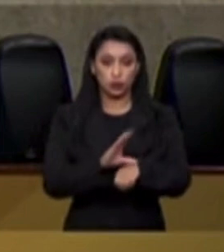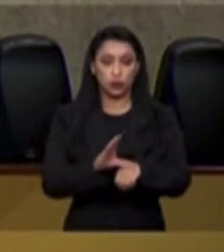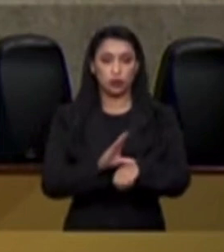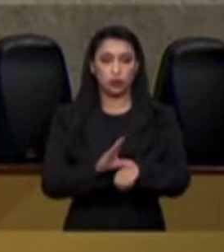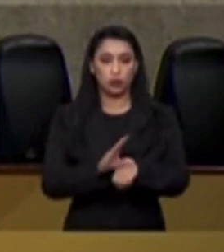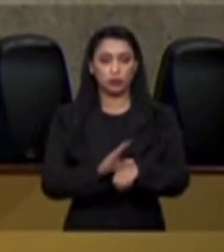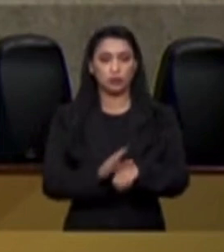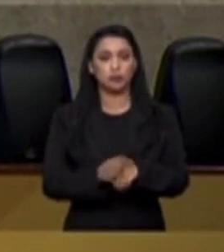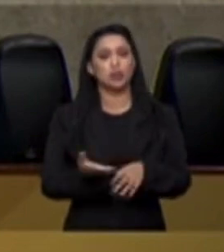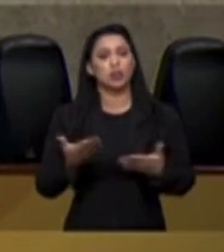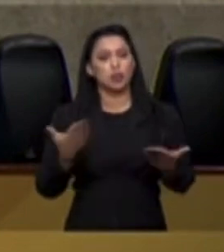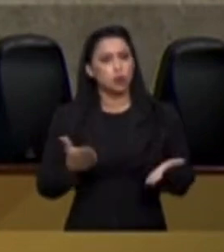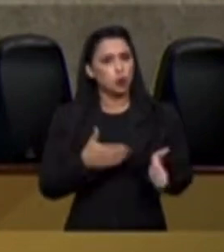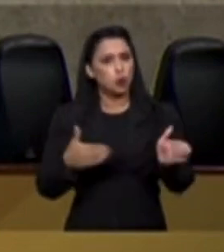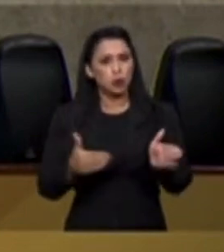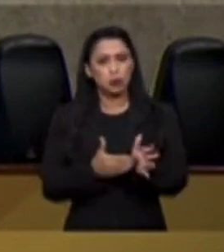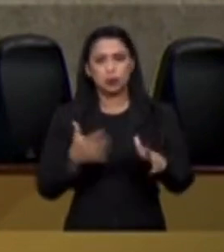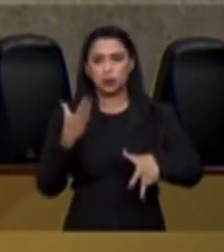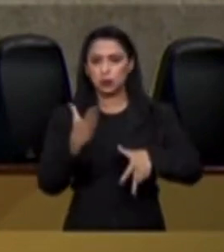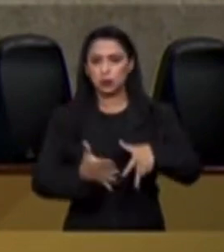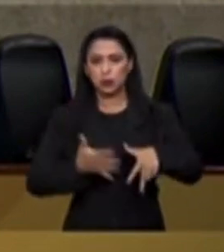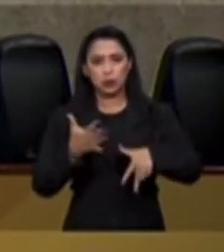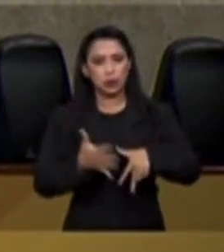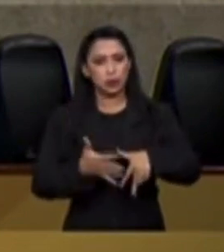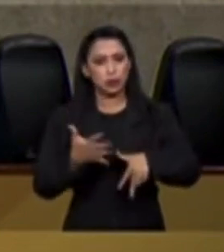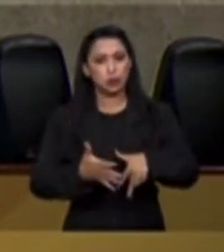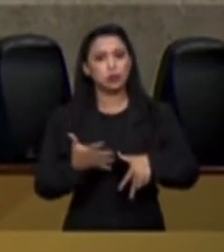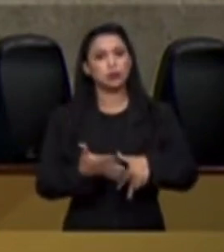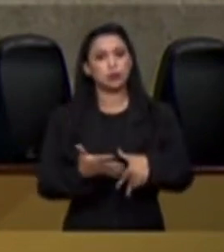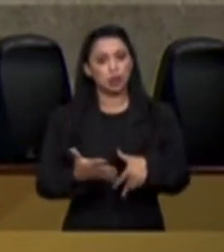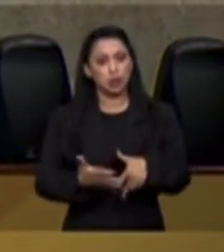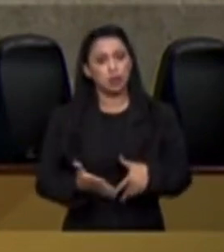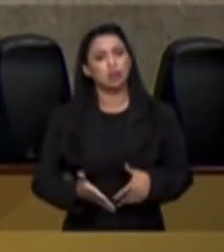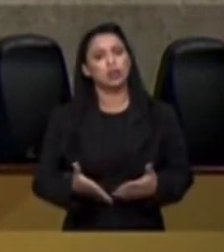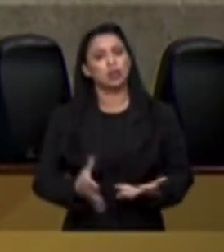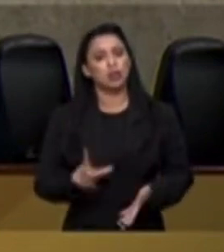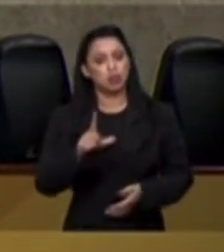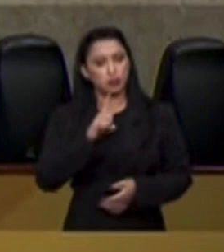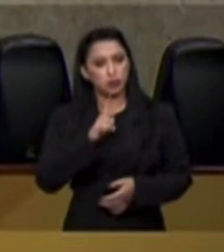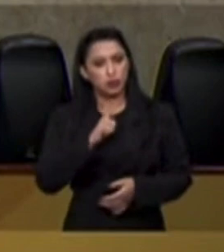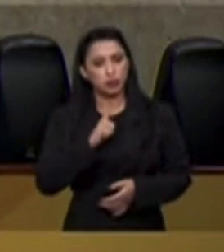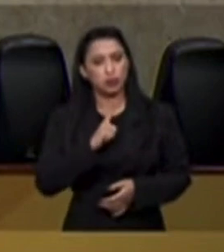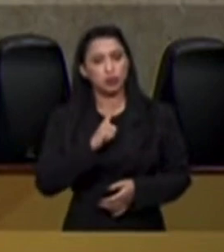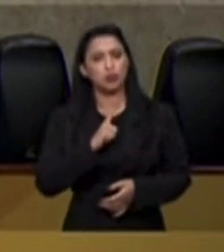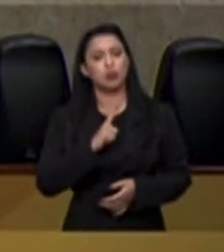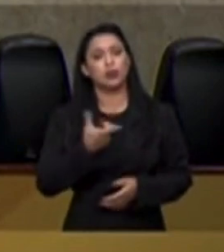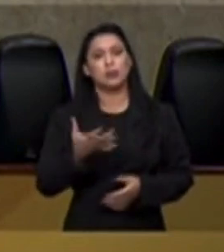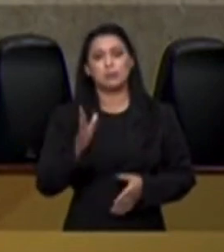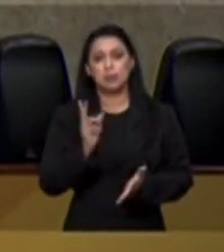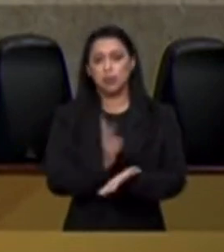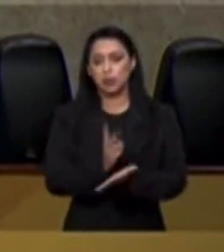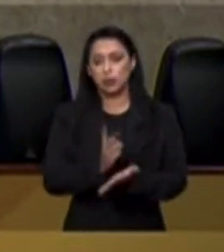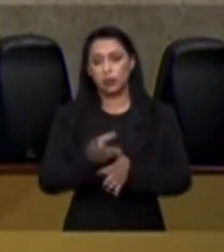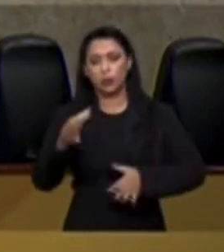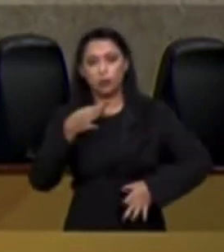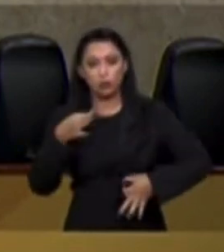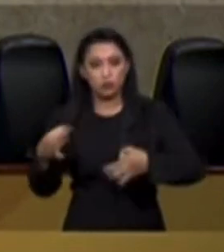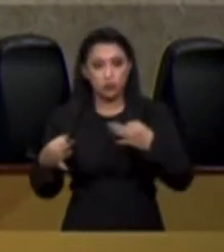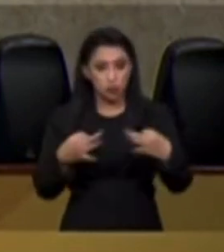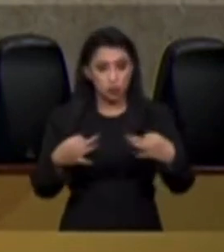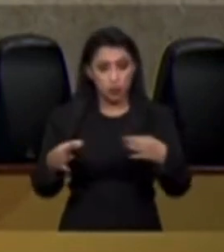as sustentações orais tenham merecido o nosso recolhimento, a nossa deferência,